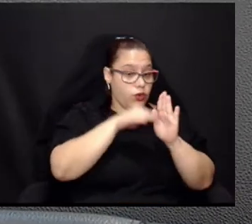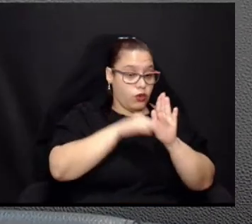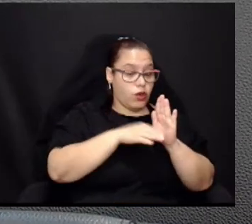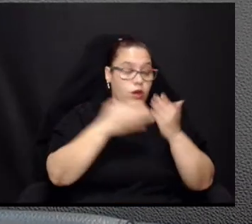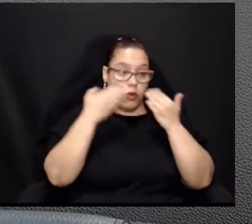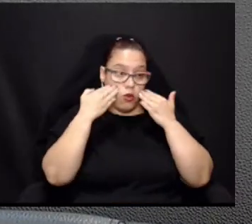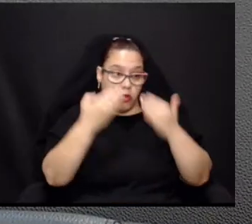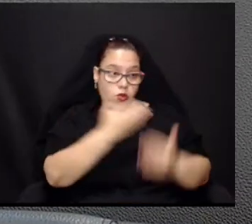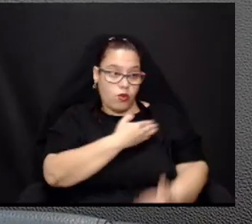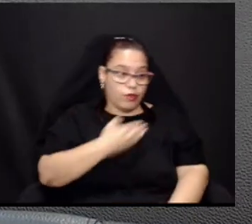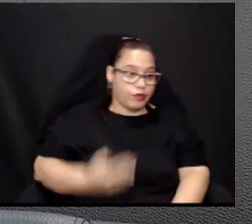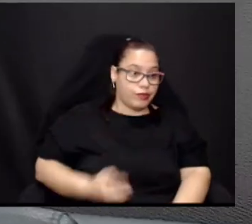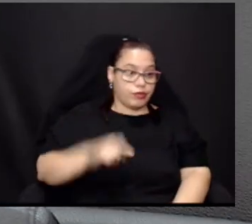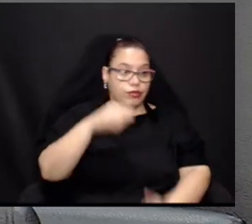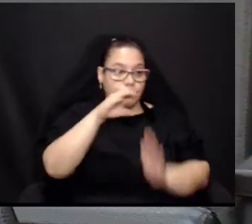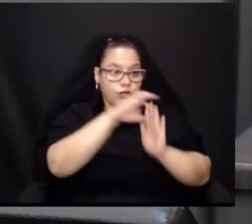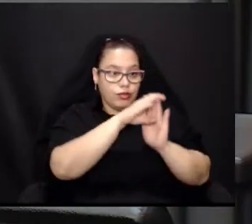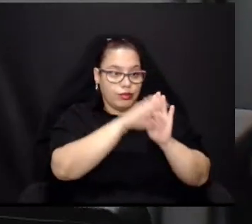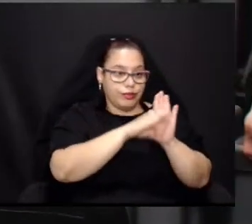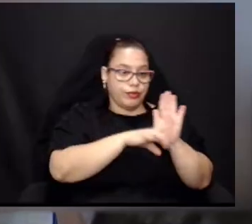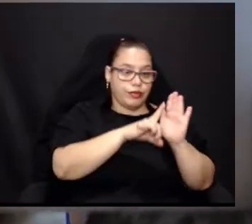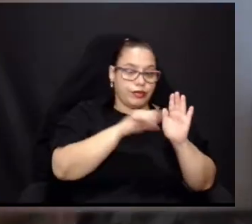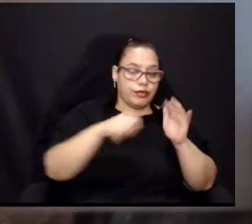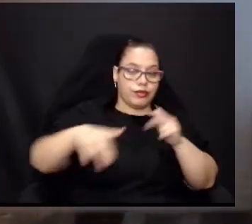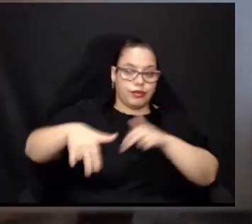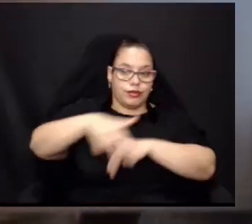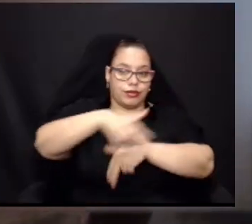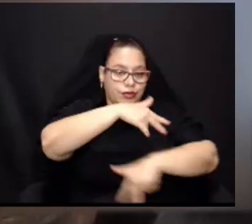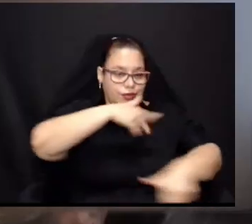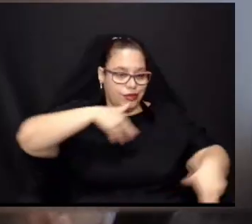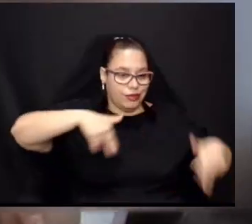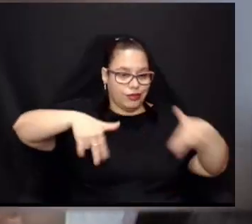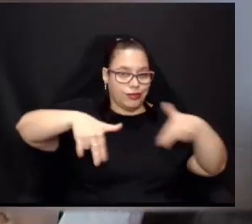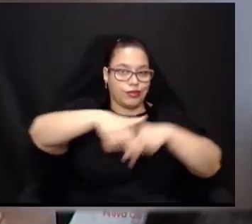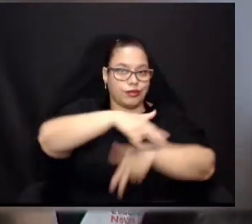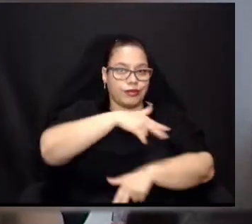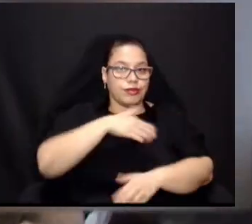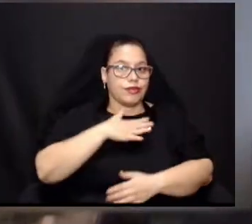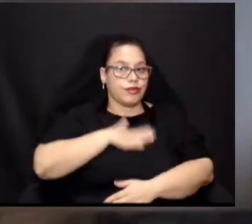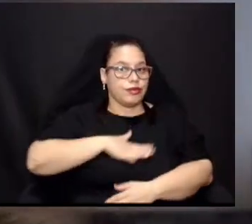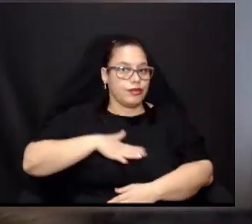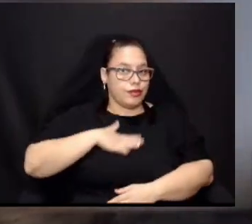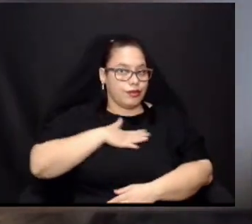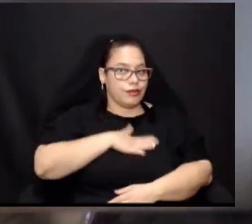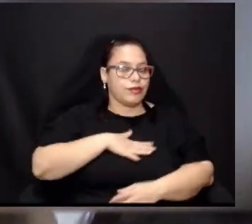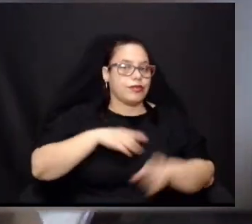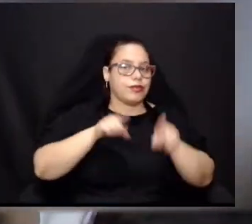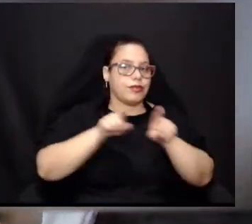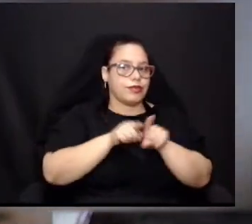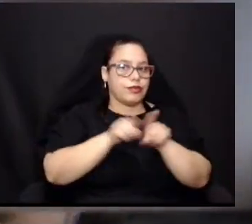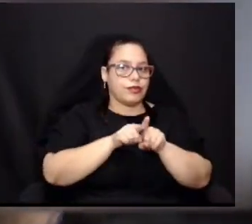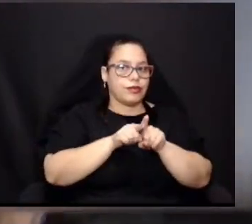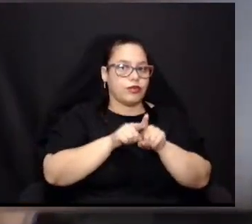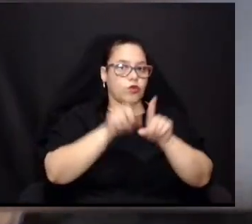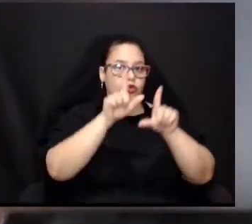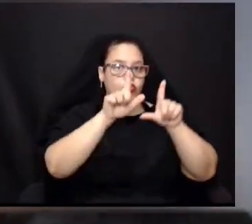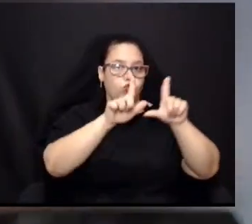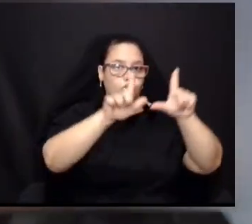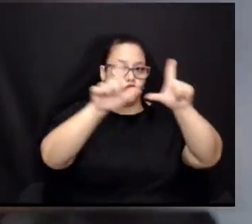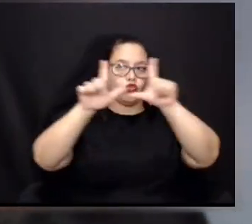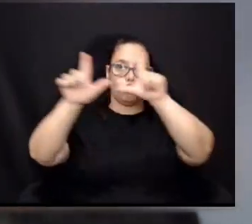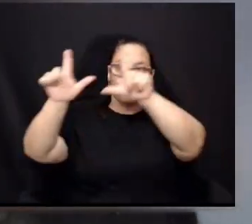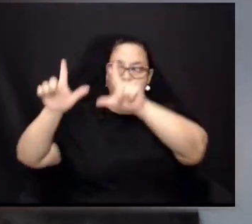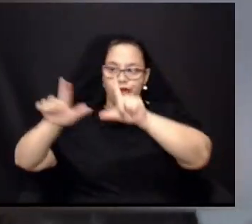desse conteúdo, a gente sai para andar com eles. E eles gostam muito também de ver as galerias, a galeria de presidentes, a galeria